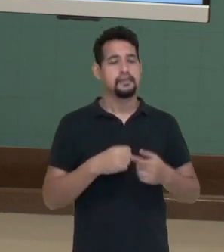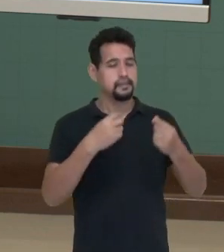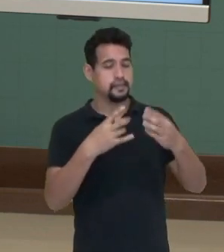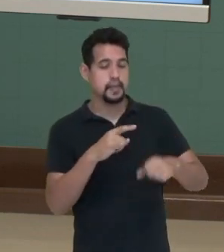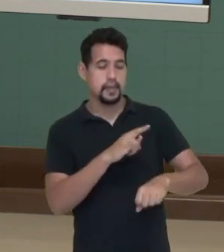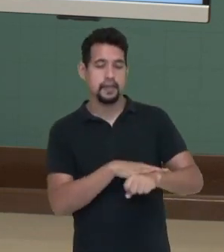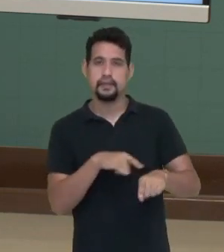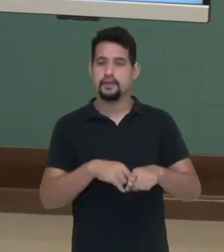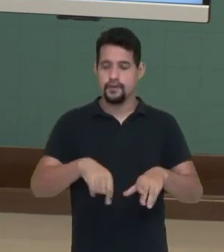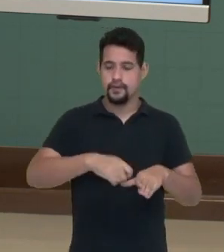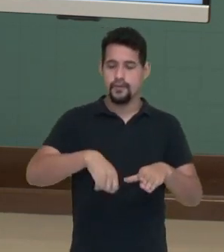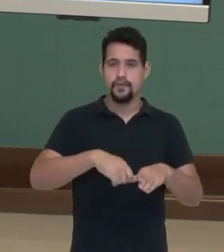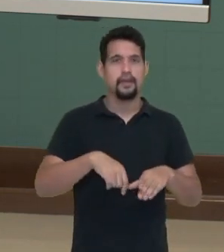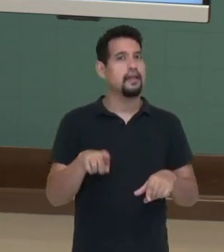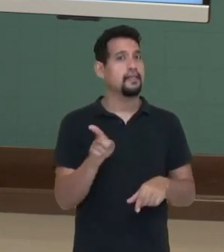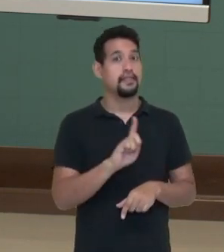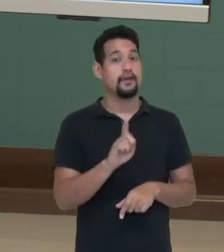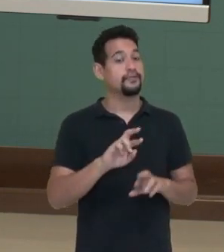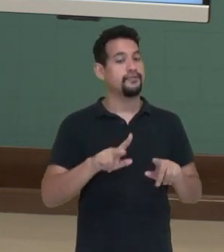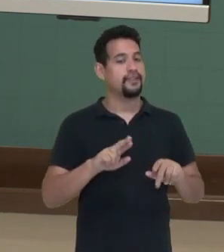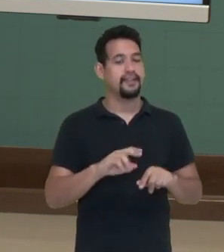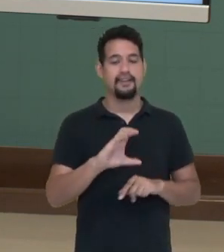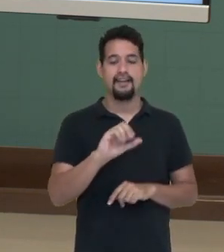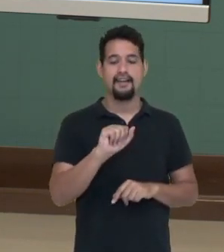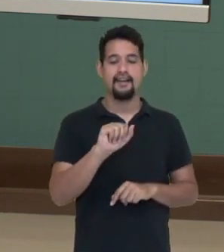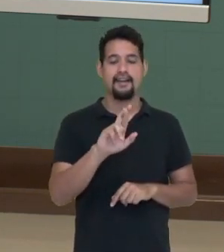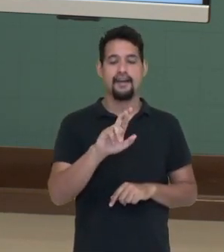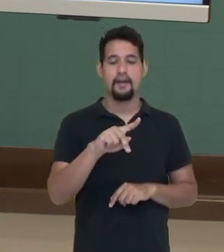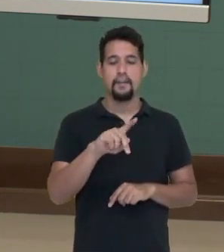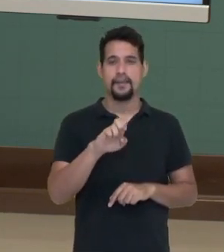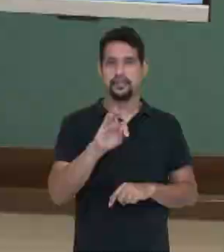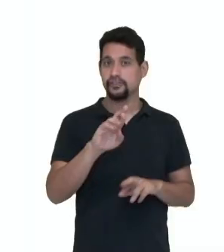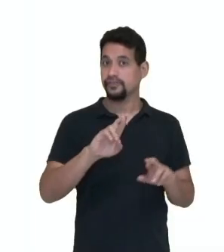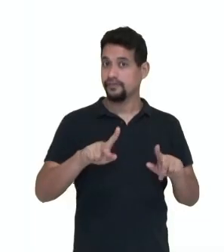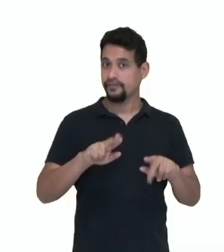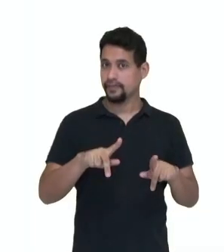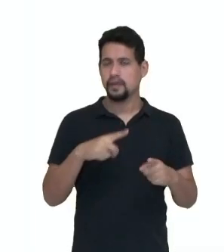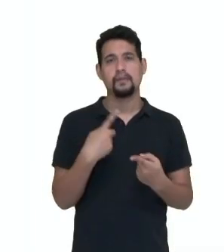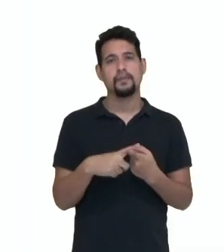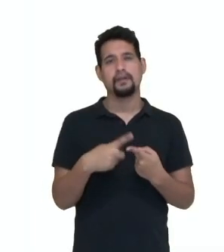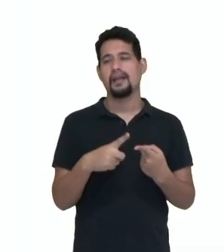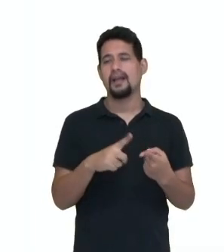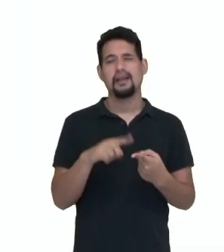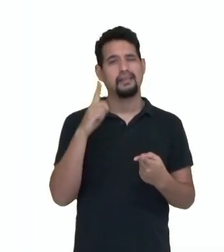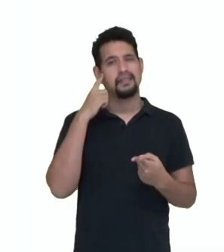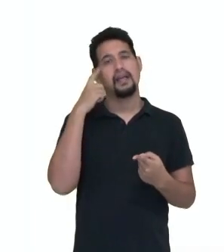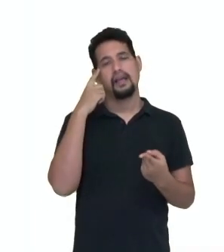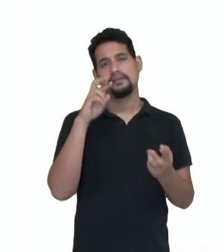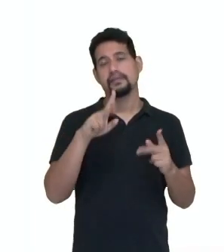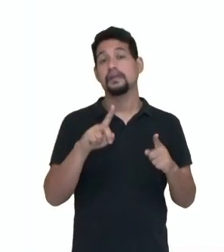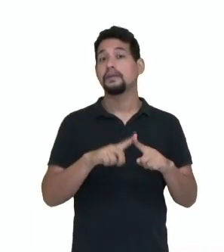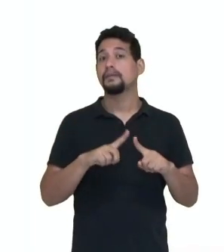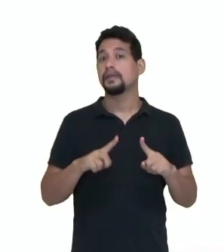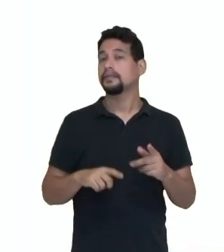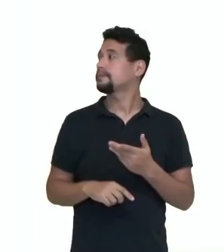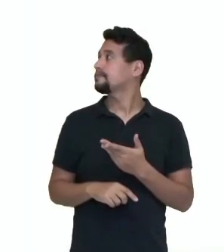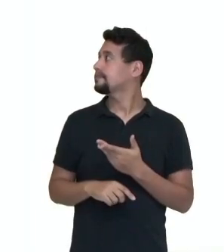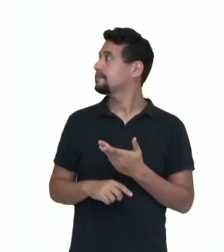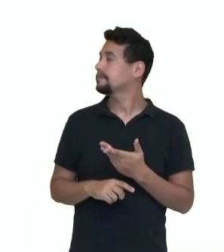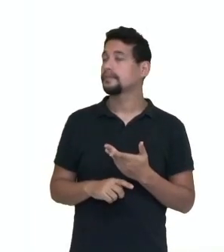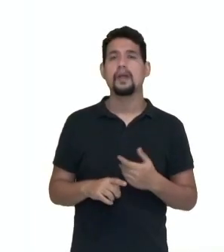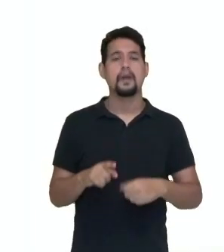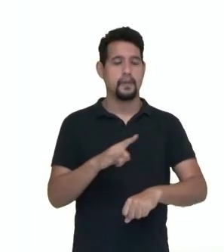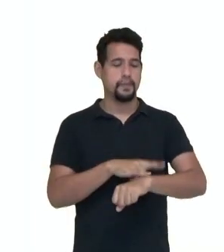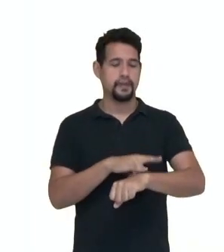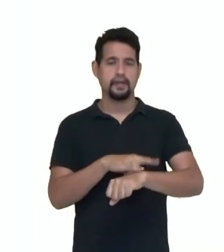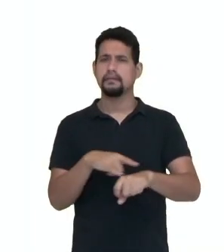da cozinha, não é carpê, né? Daí já é o piso, é diferente, né? Até pela dinâmica do negócio. Aí aqui, ó, a área do